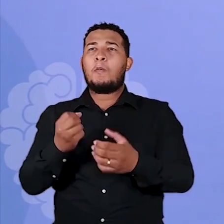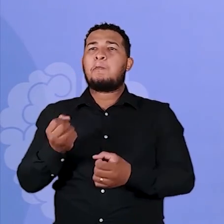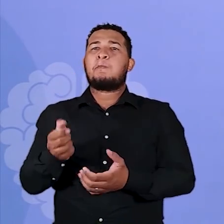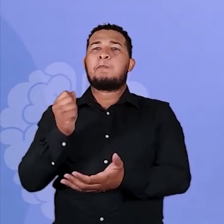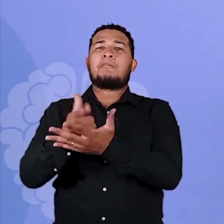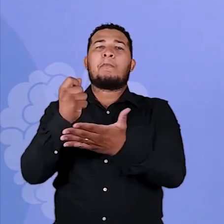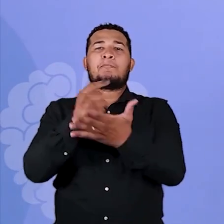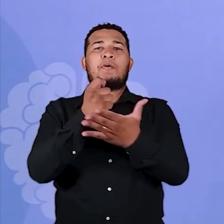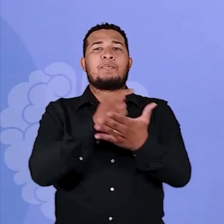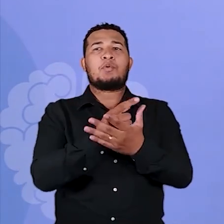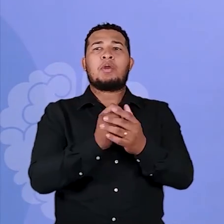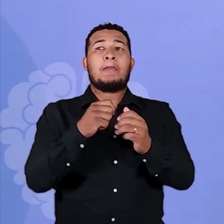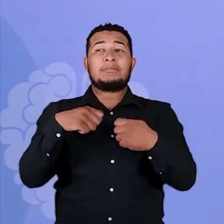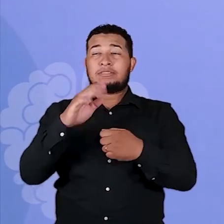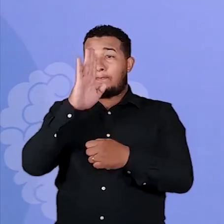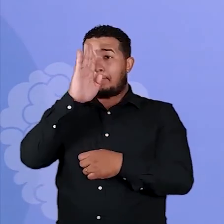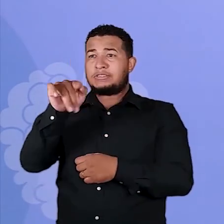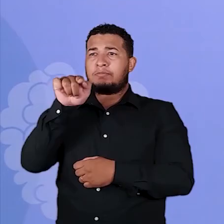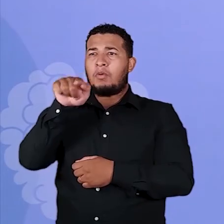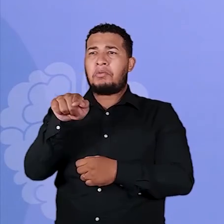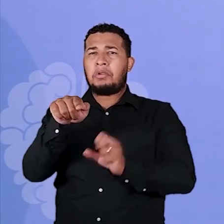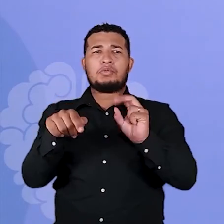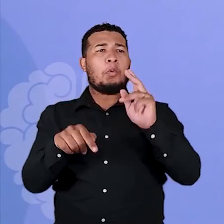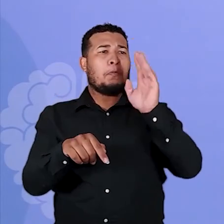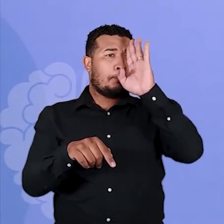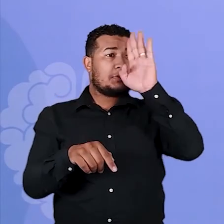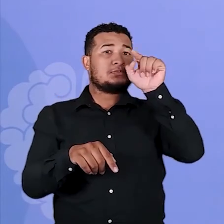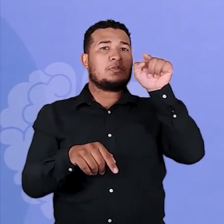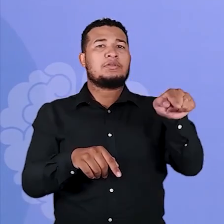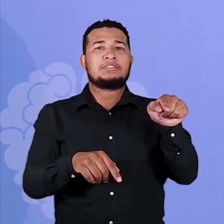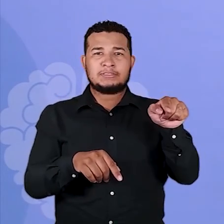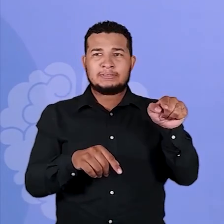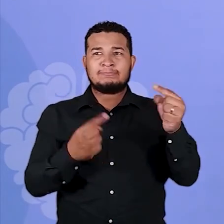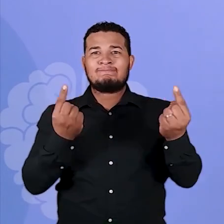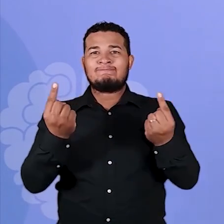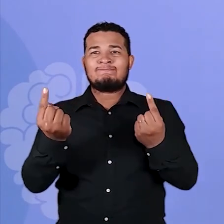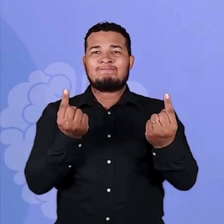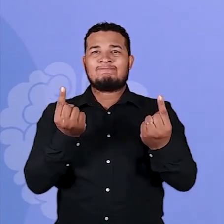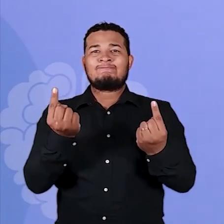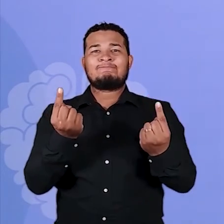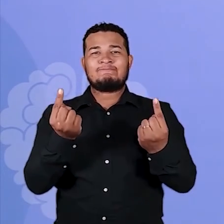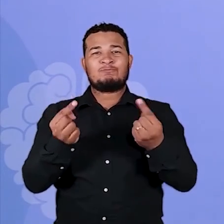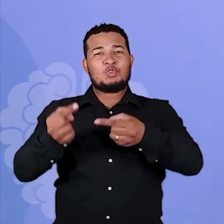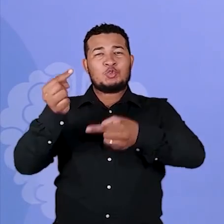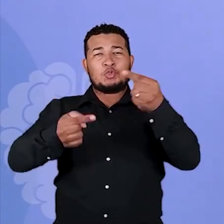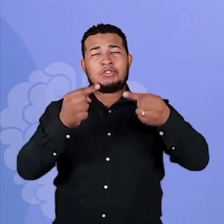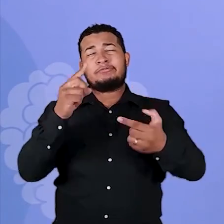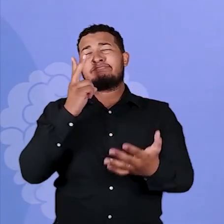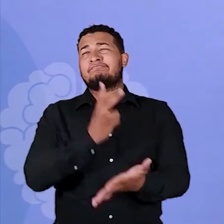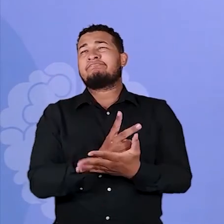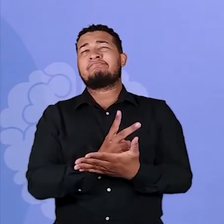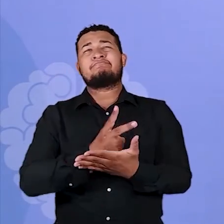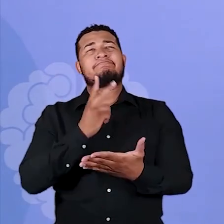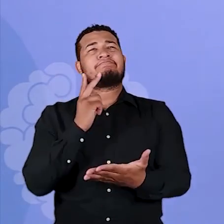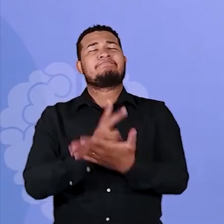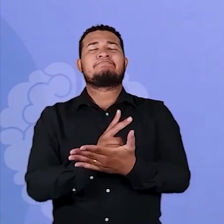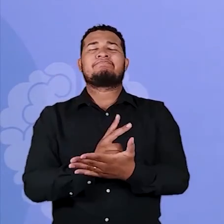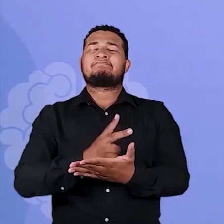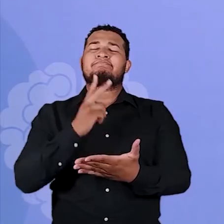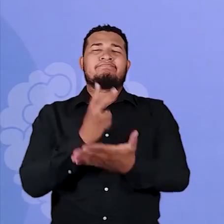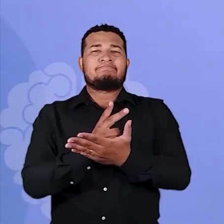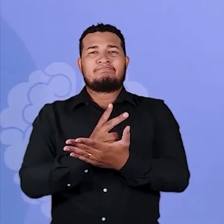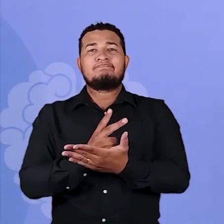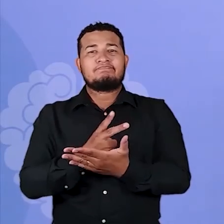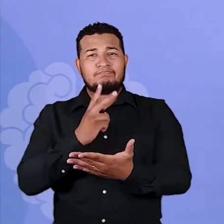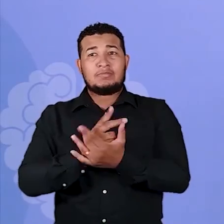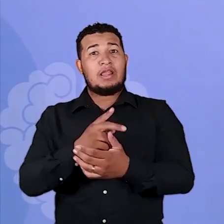gastar dinheiro? Isso ou isso? Esse tipo de discussão está presente o tempo